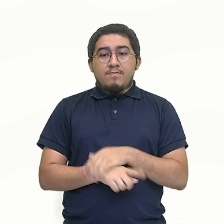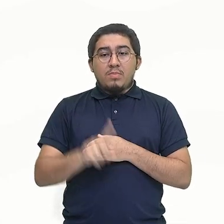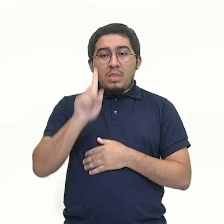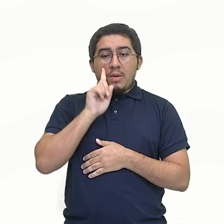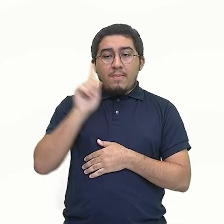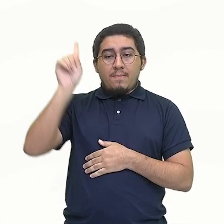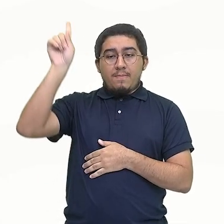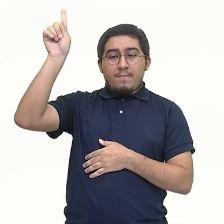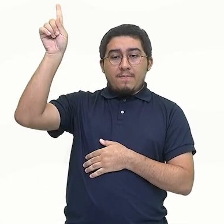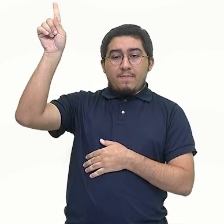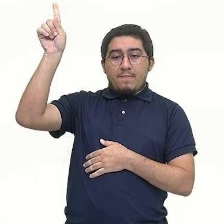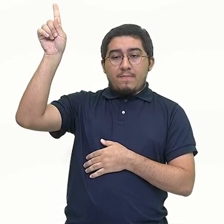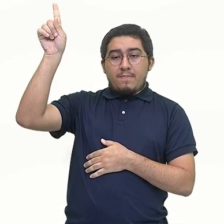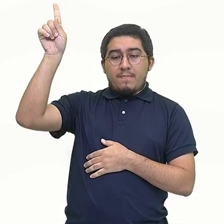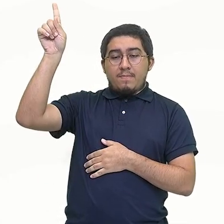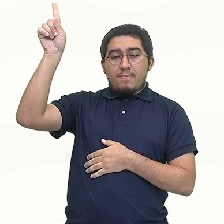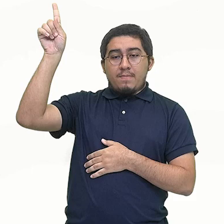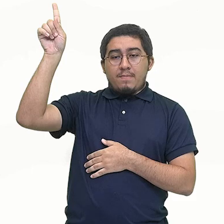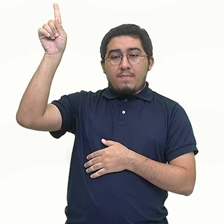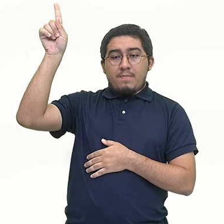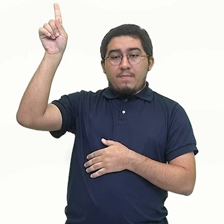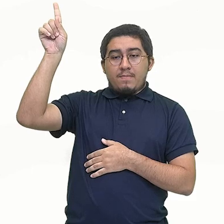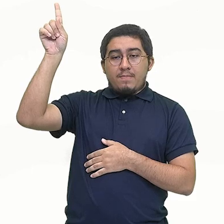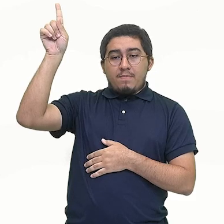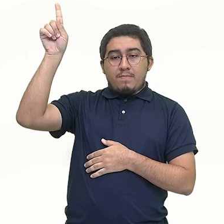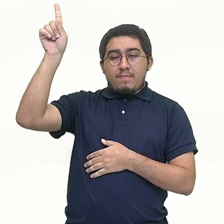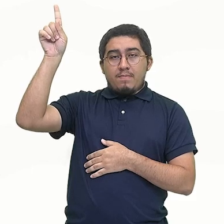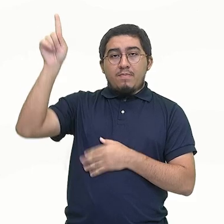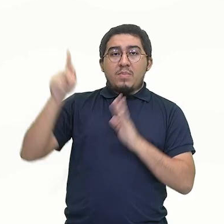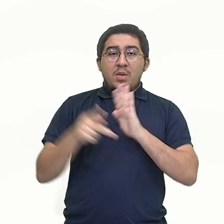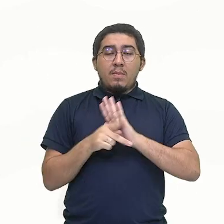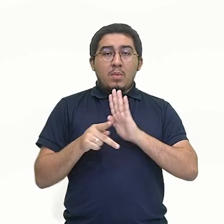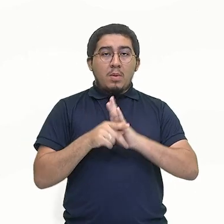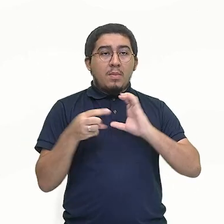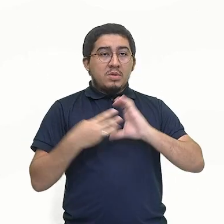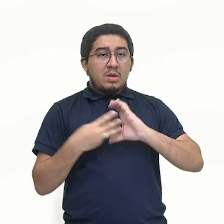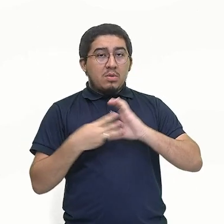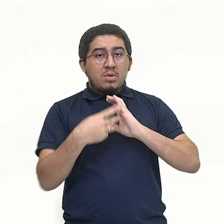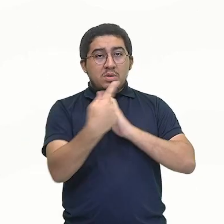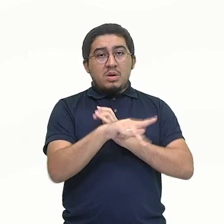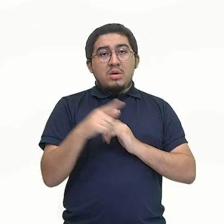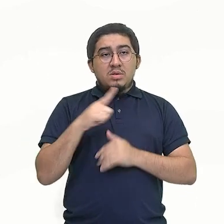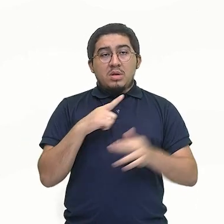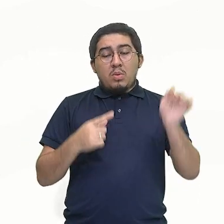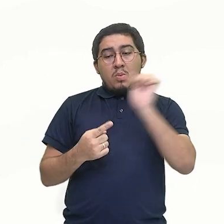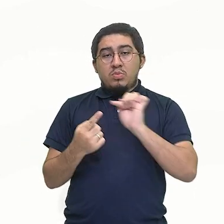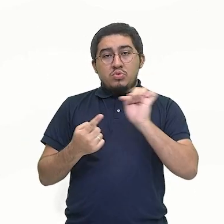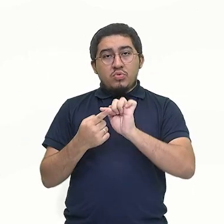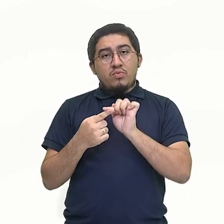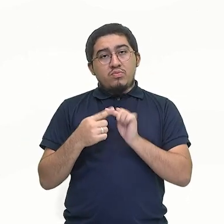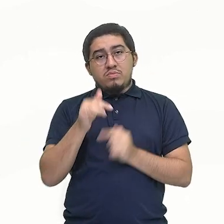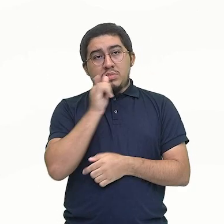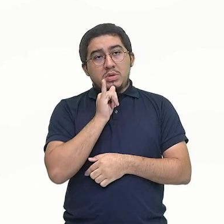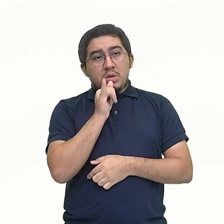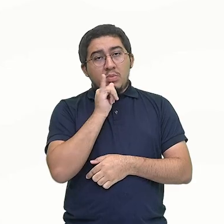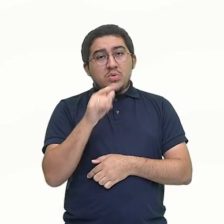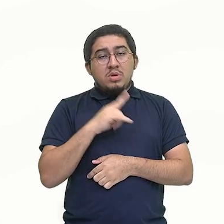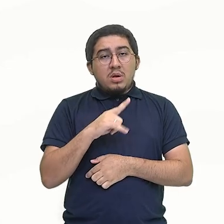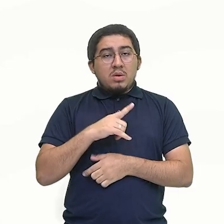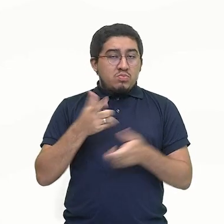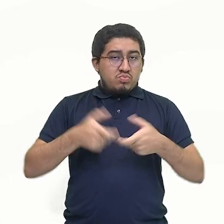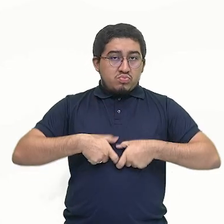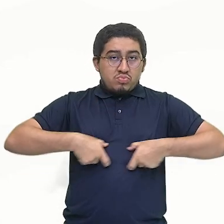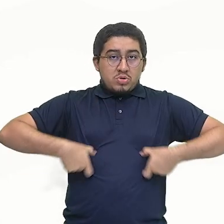são especializadas para realizar tarefas específicas. Então, uma célula que, digamos assim, ela está ali no